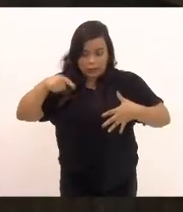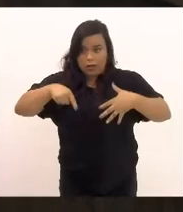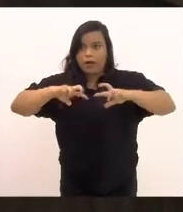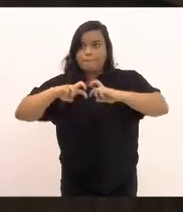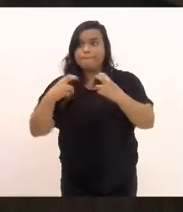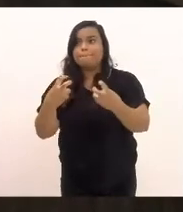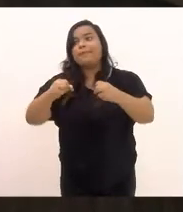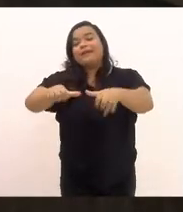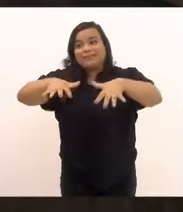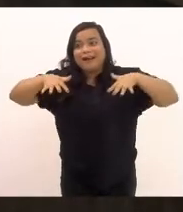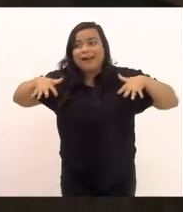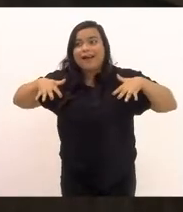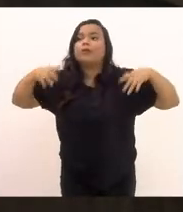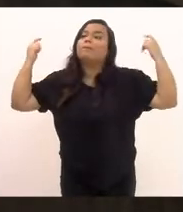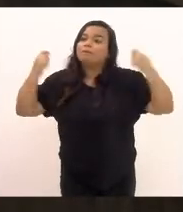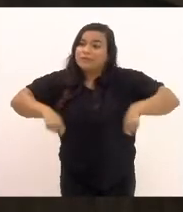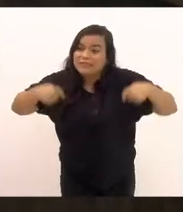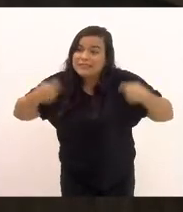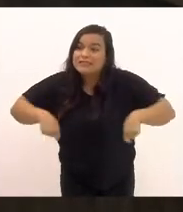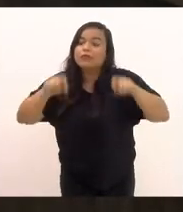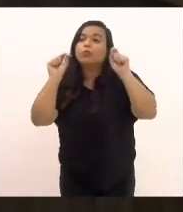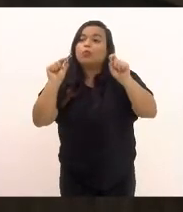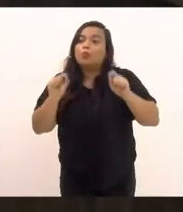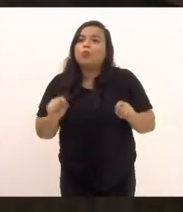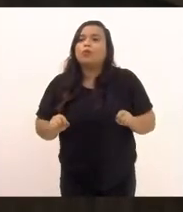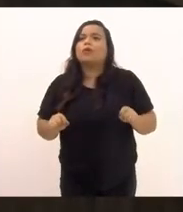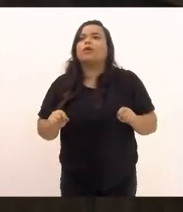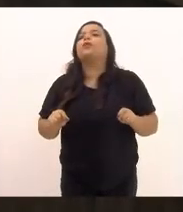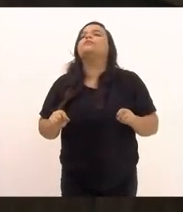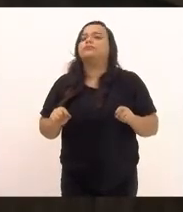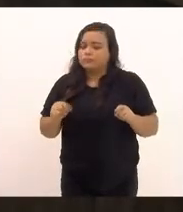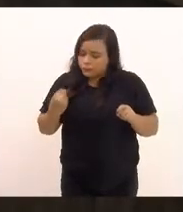plenário, ele precisa, deputada Mônica, ser muito bem